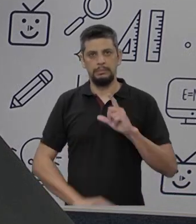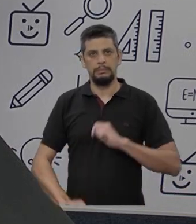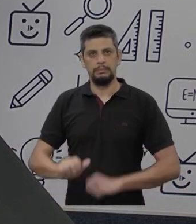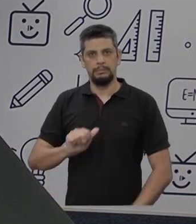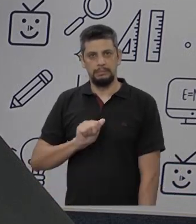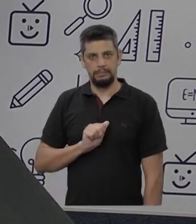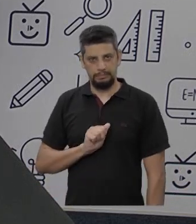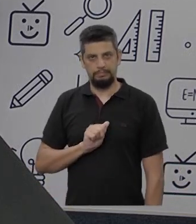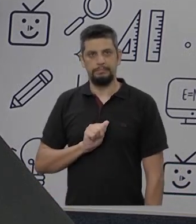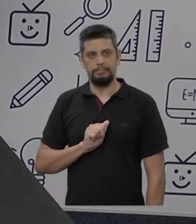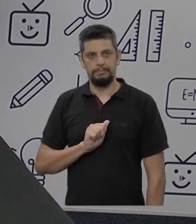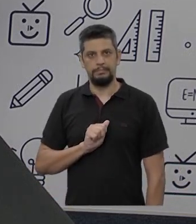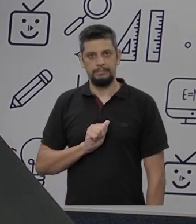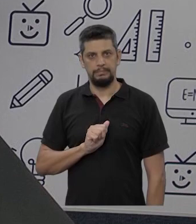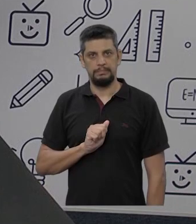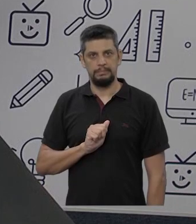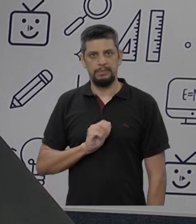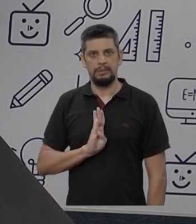e a letra A.